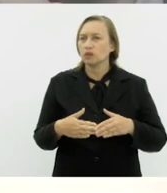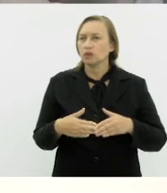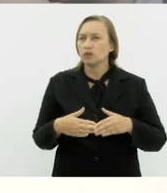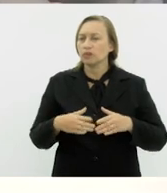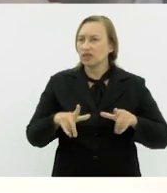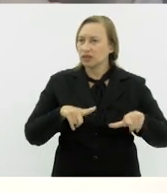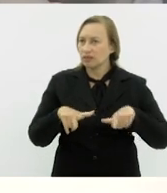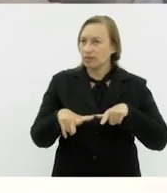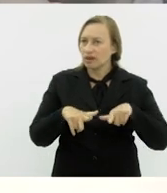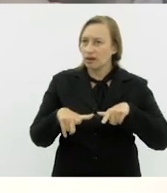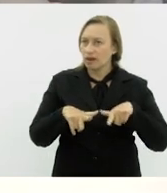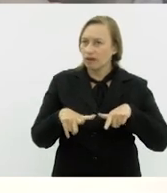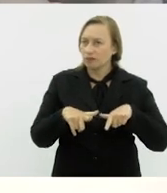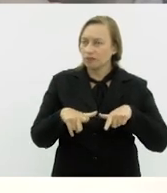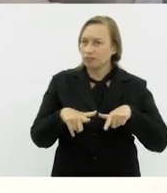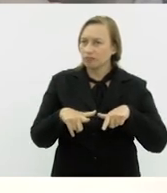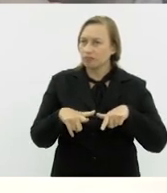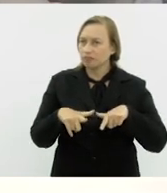funcionamento